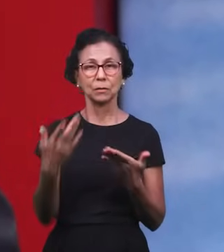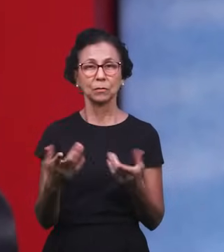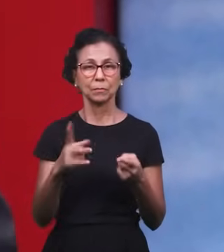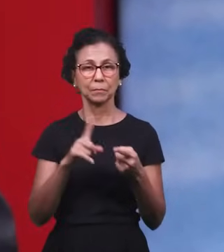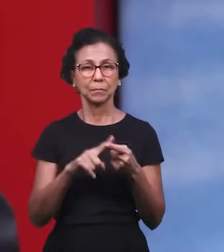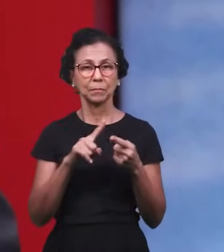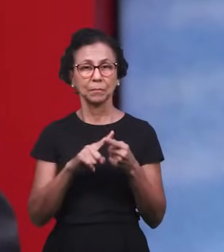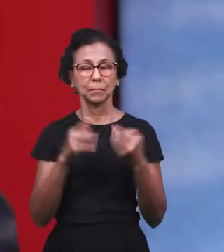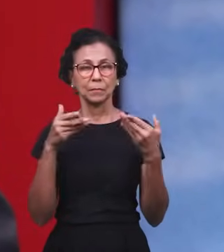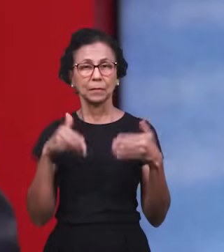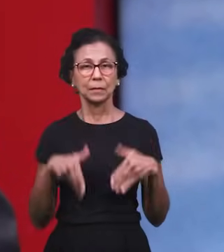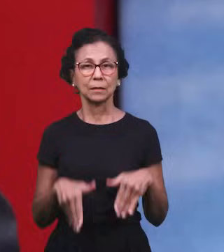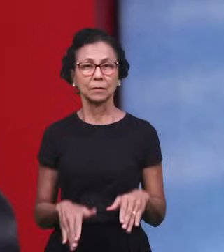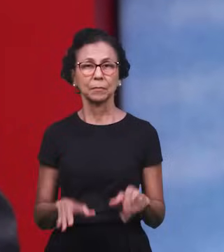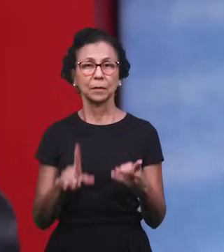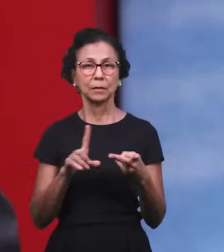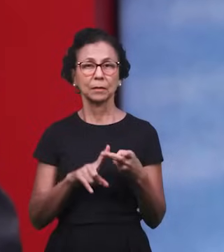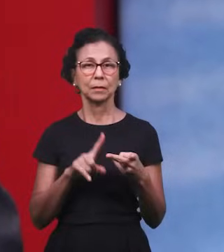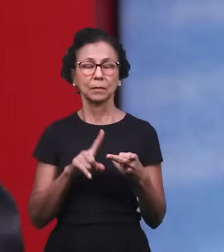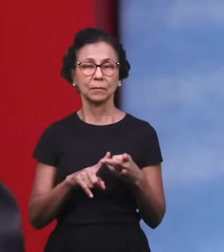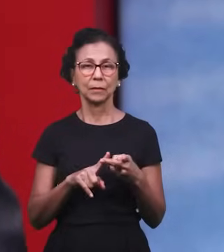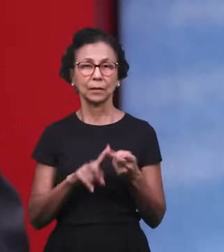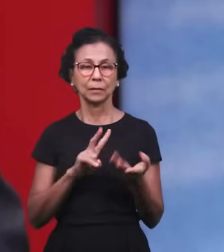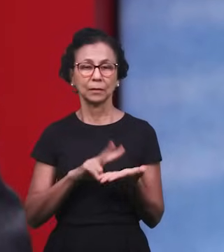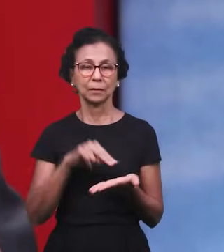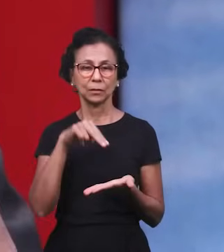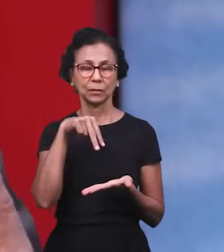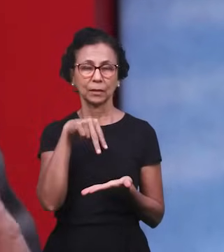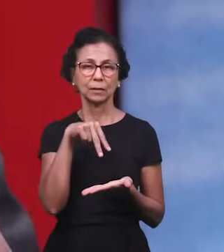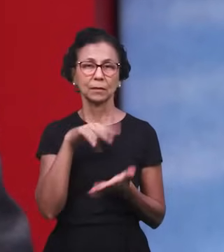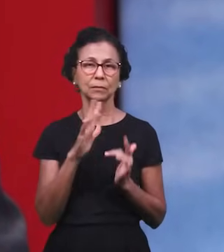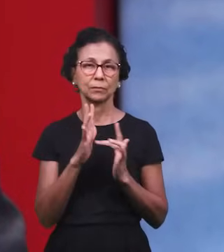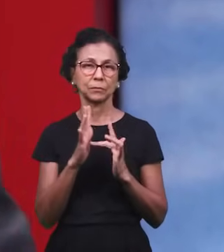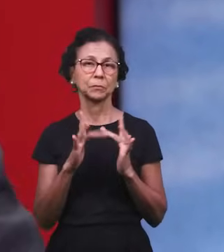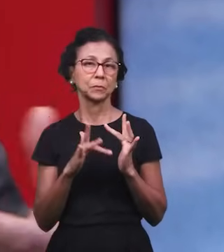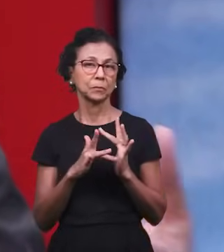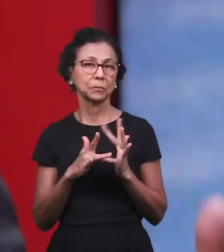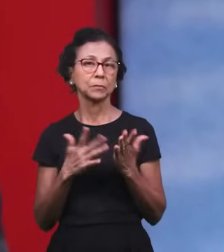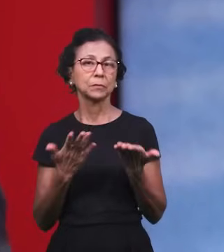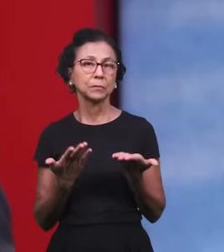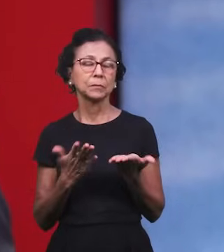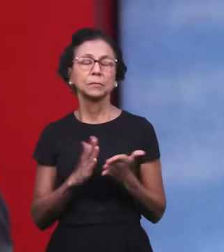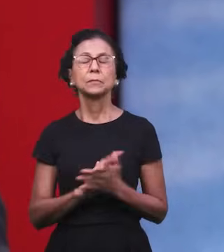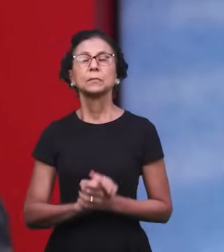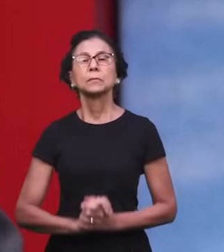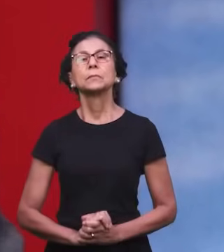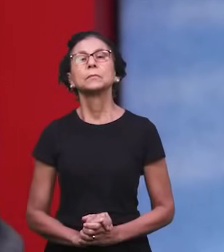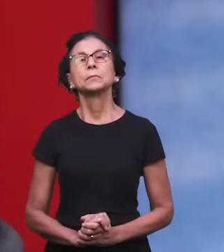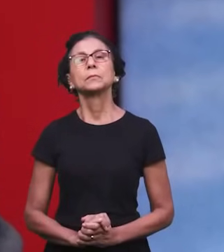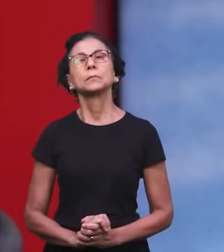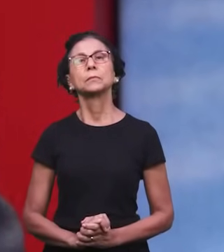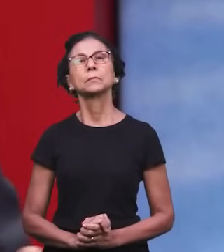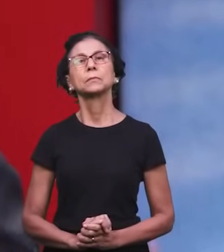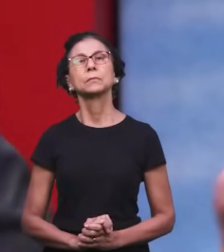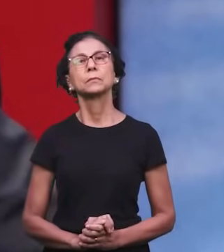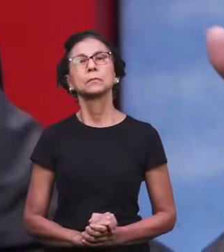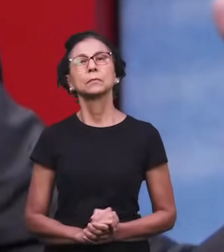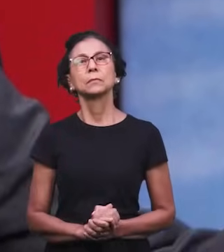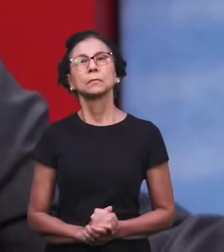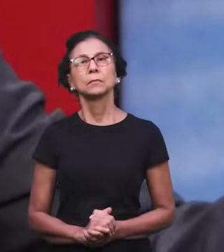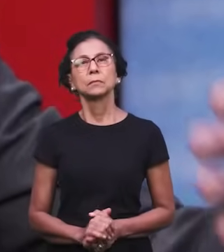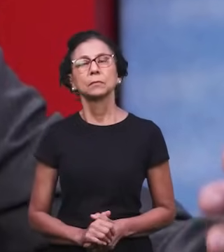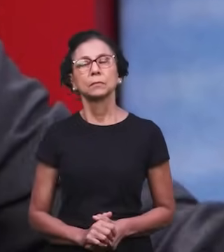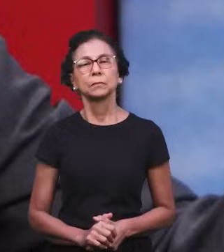Então, eu acho que a melhor maneira de dissociar esses eventos daquilo